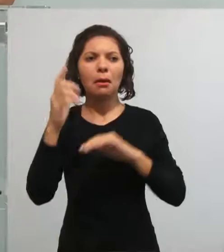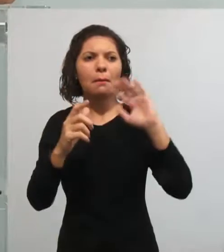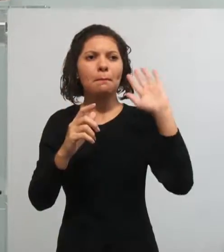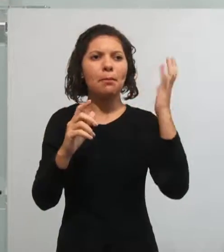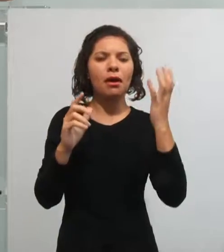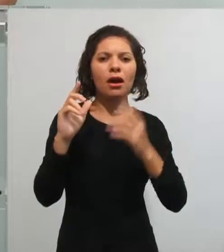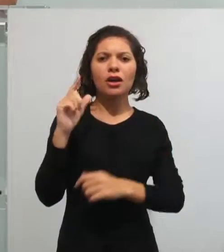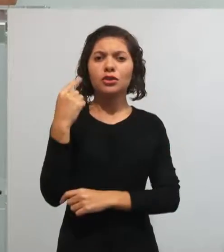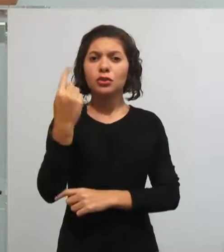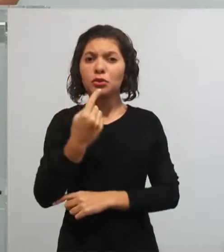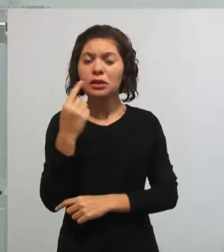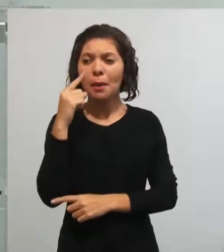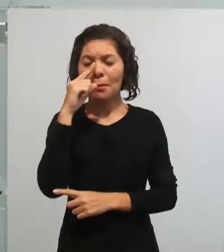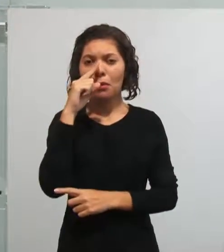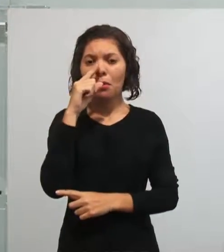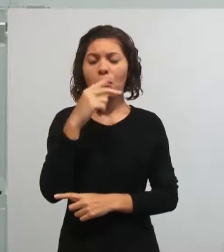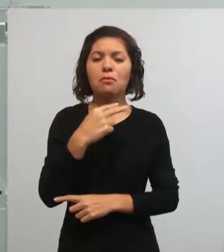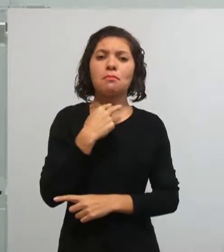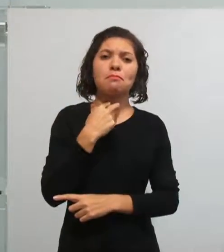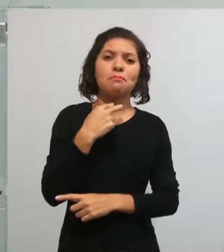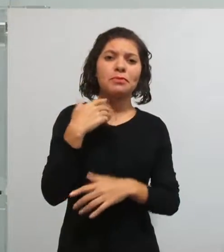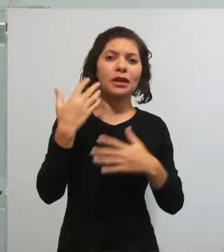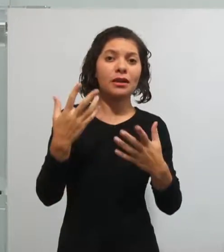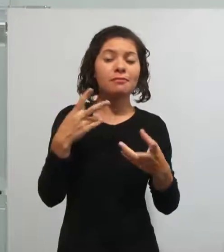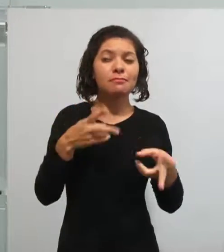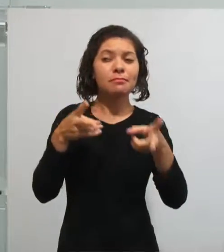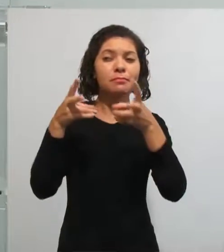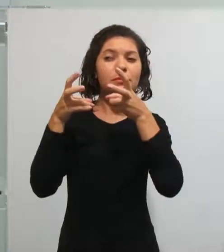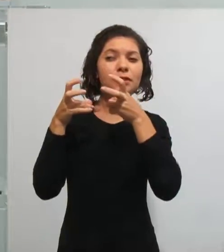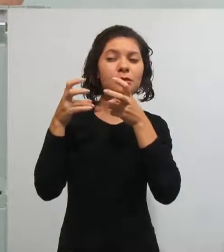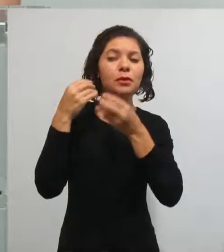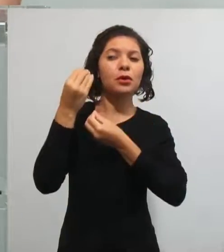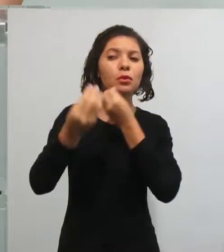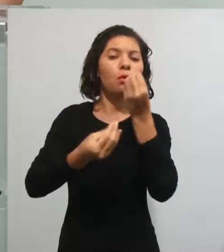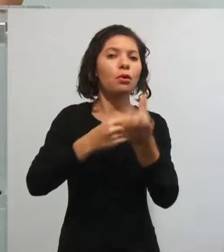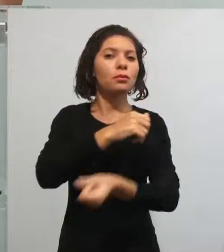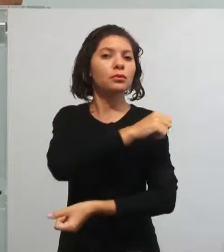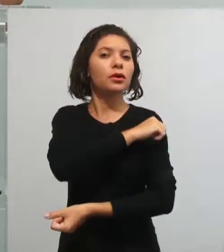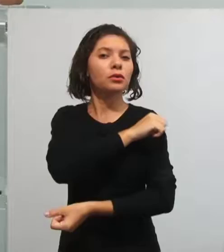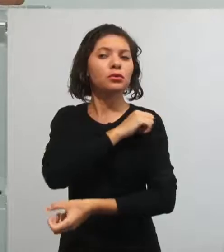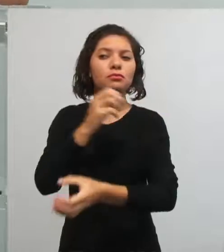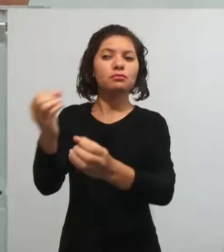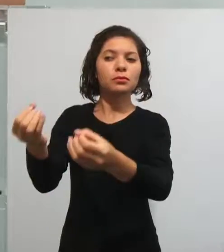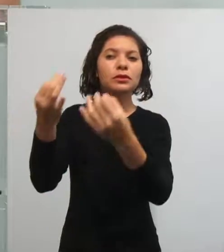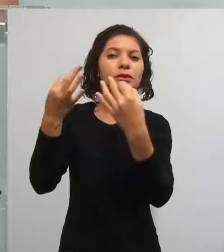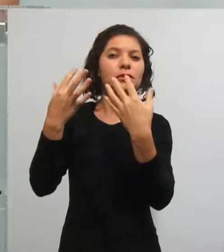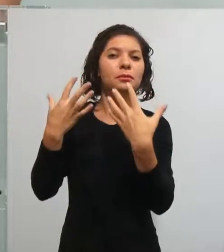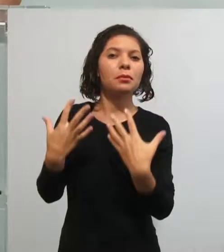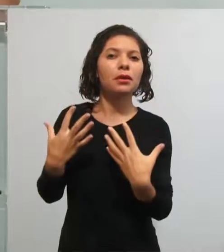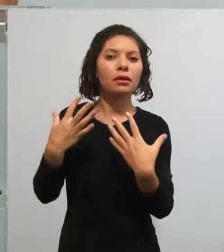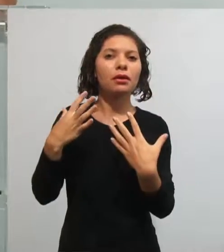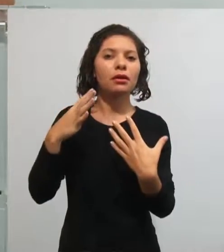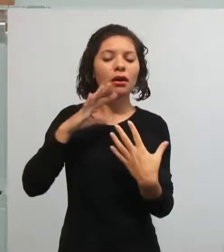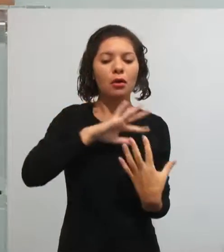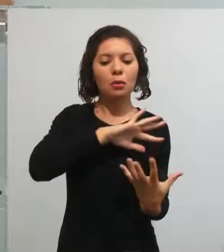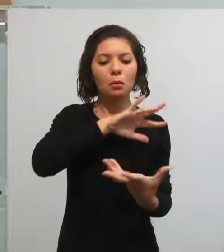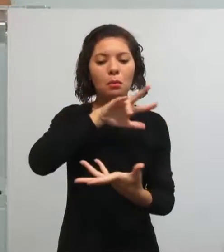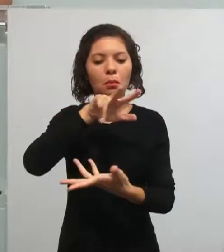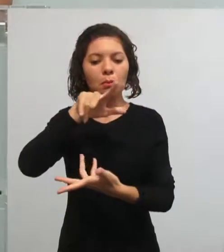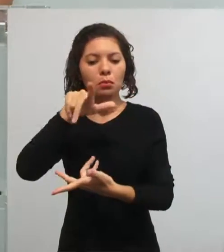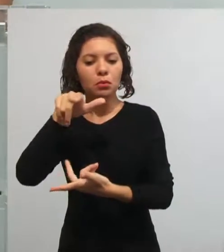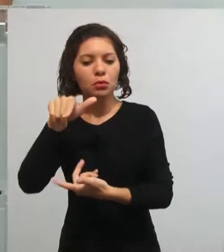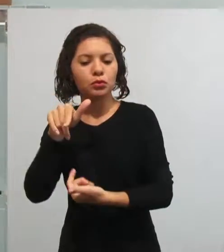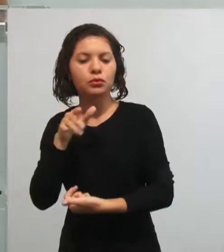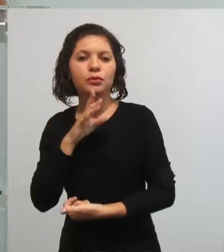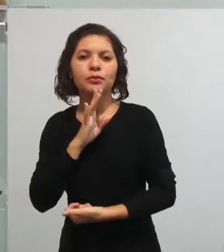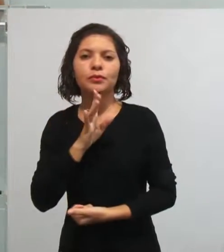a articulação que eles vão fazer da leitura com o conhecimento de mundo, com o conhecimento das vivências